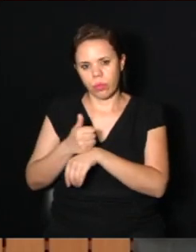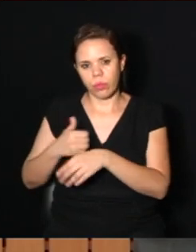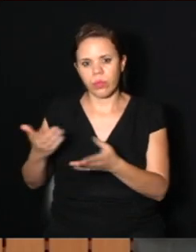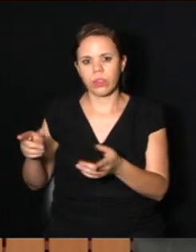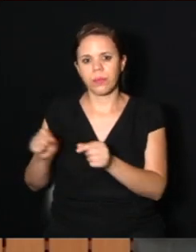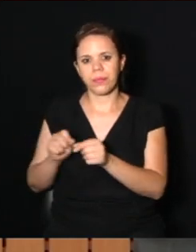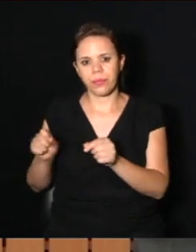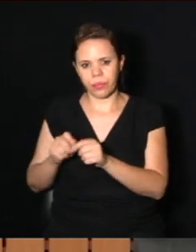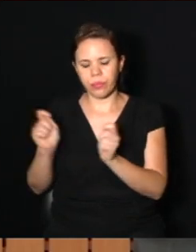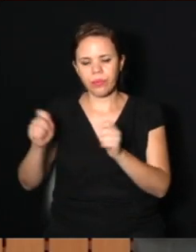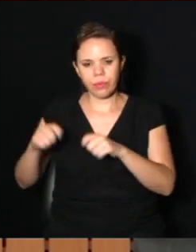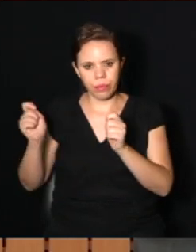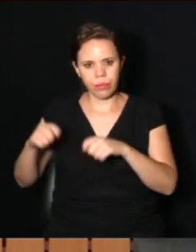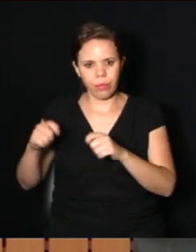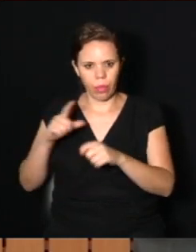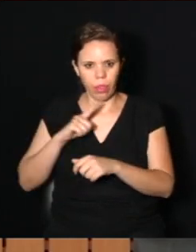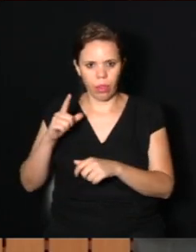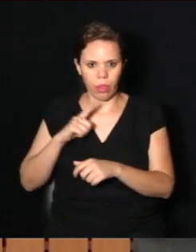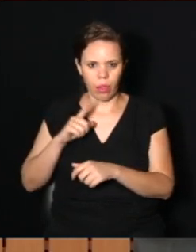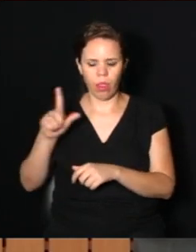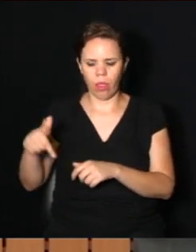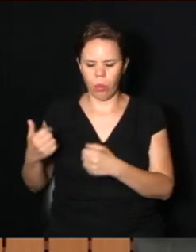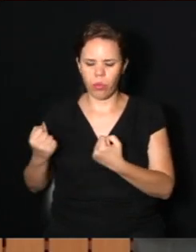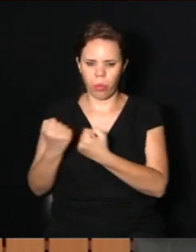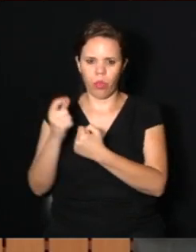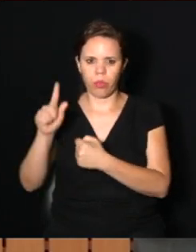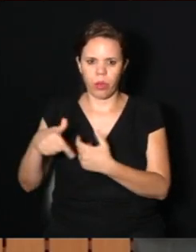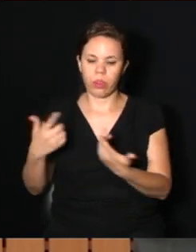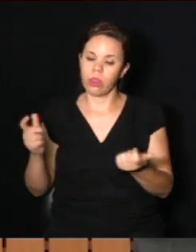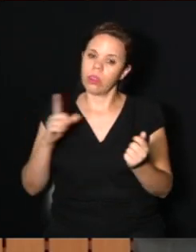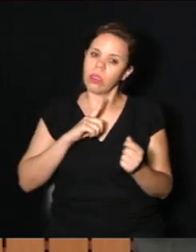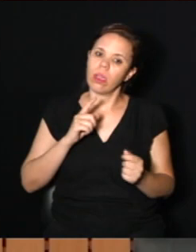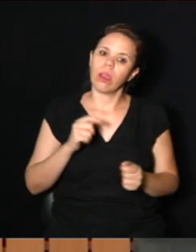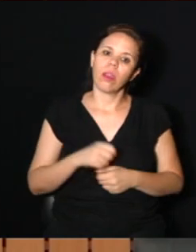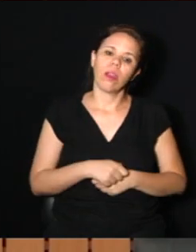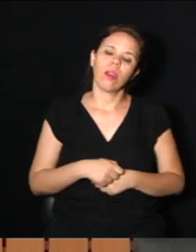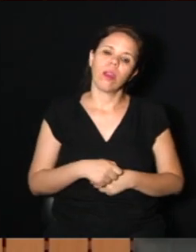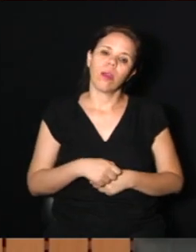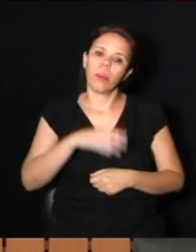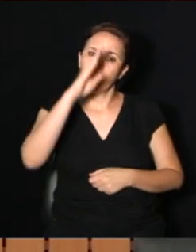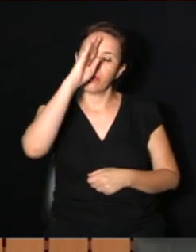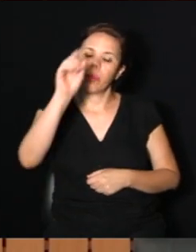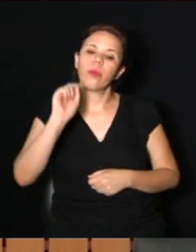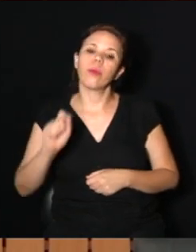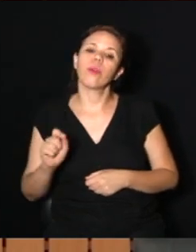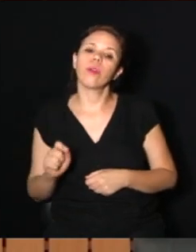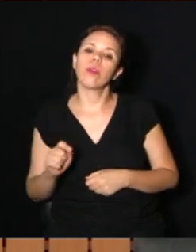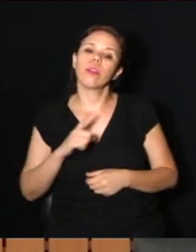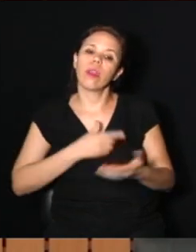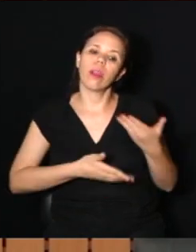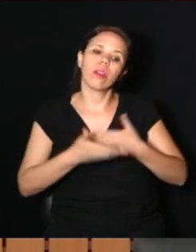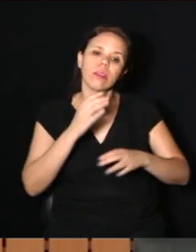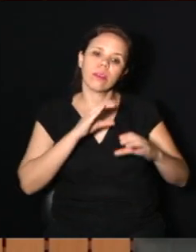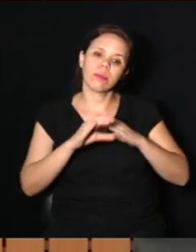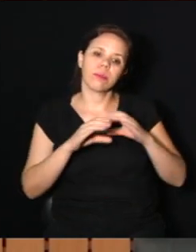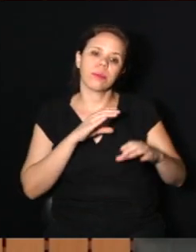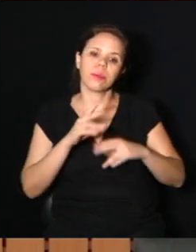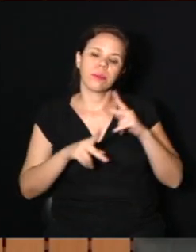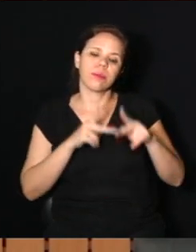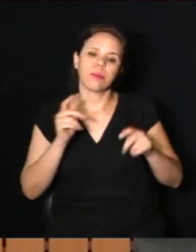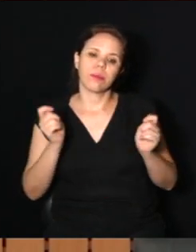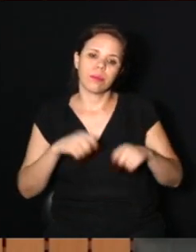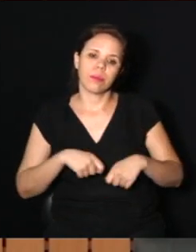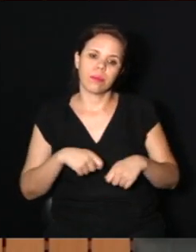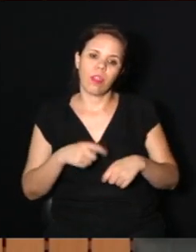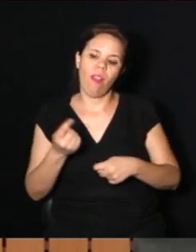uma possibilidade e temos prerrogativa para isso. Mas tem uma possibilidade que a gente tem primado, é que estabelecer relações de mediação com possibilidade